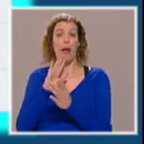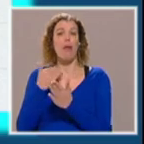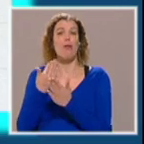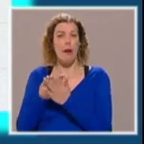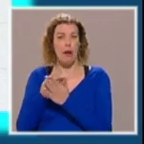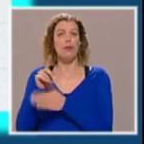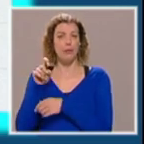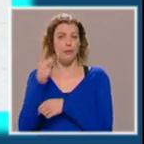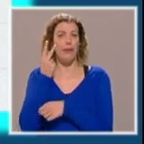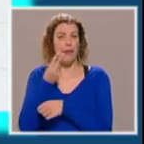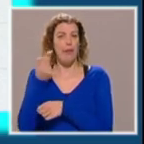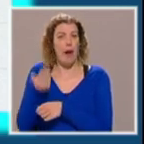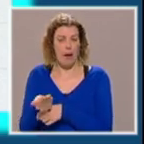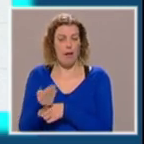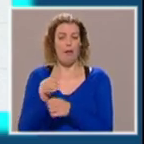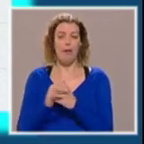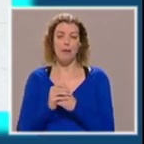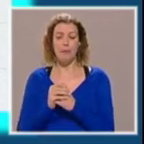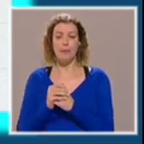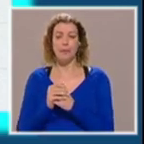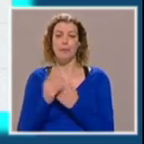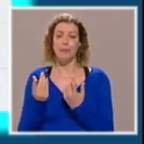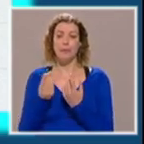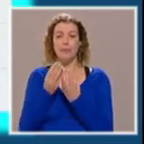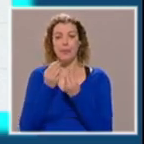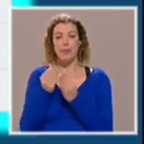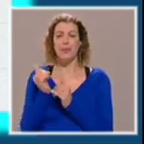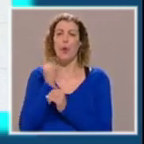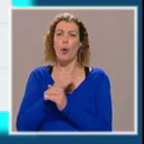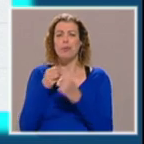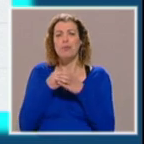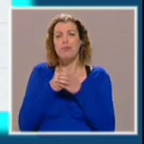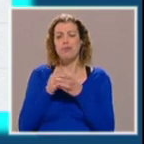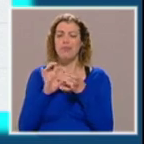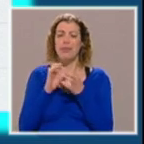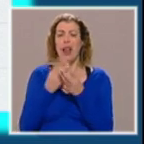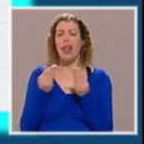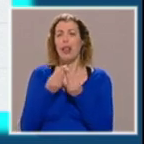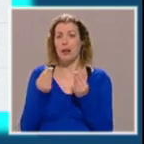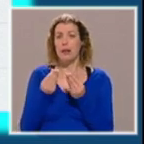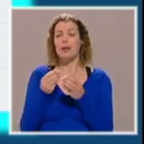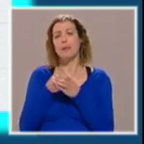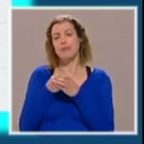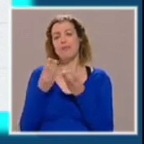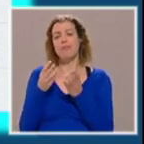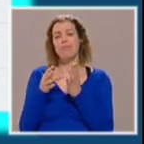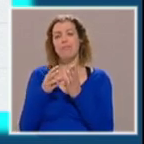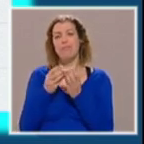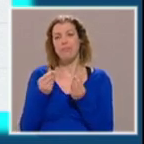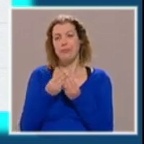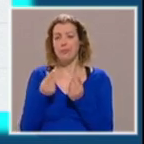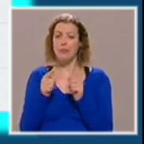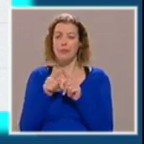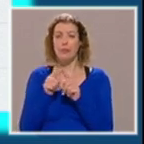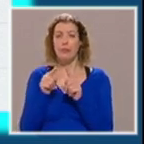permitir a sobrevivência dos espermatozoides. O líquido prostático vai ser responsável por produzir uma secreção que